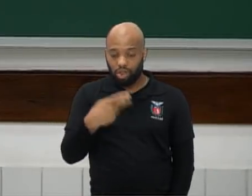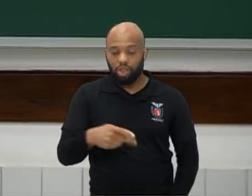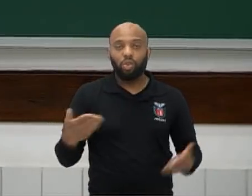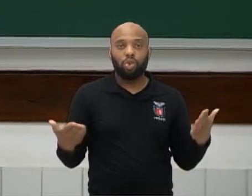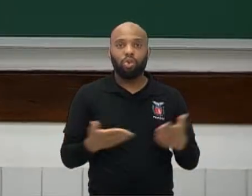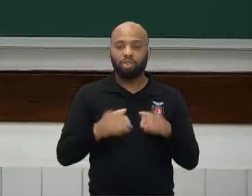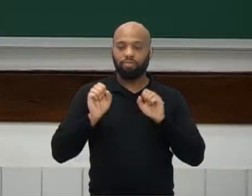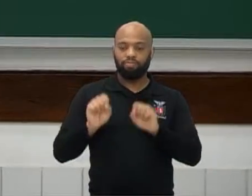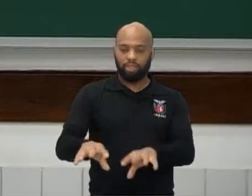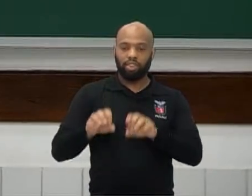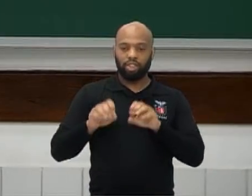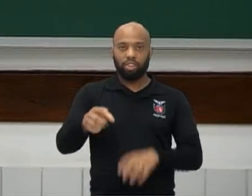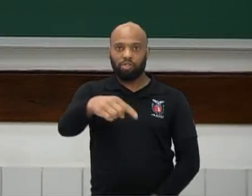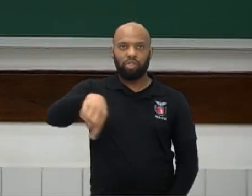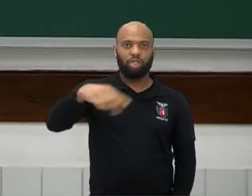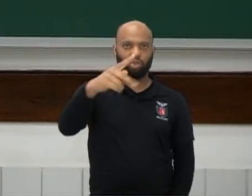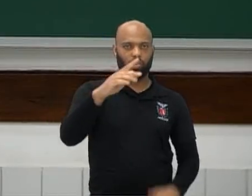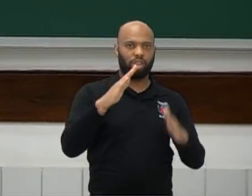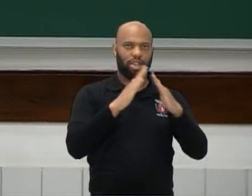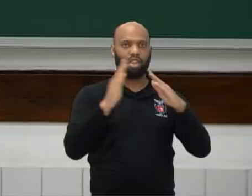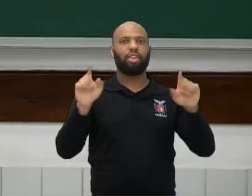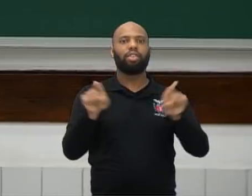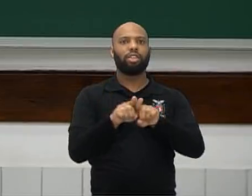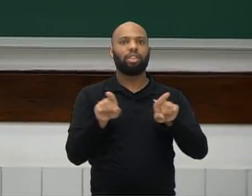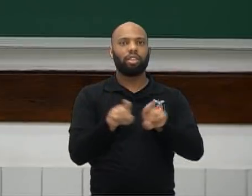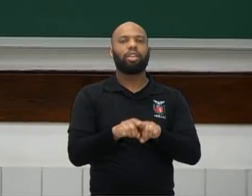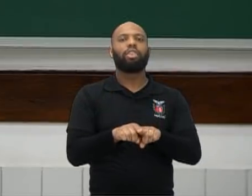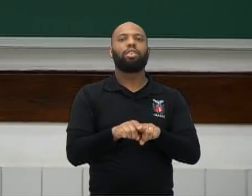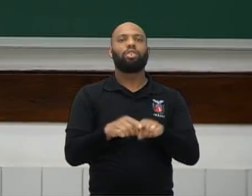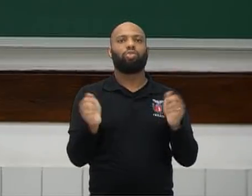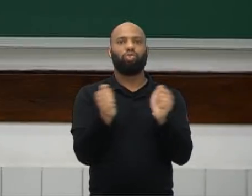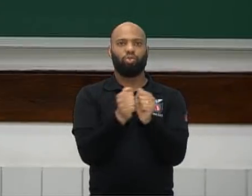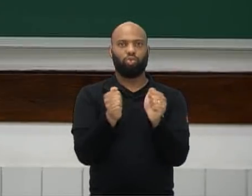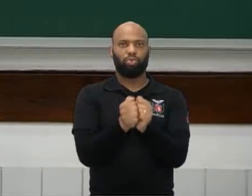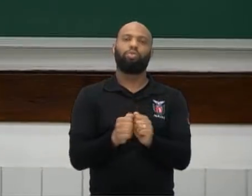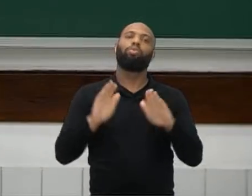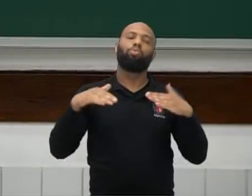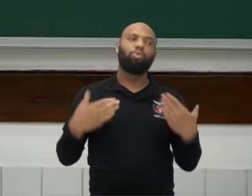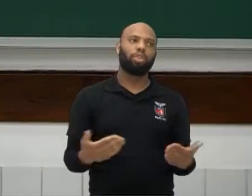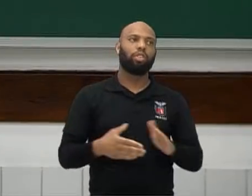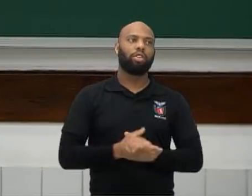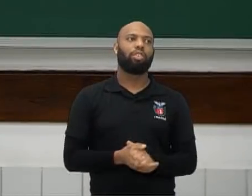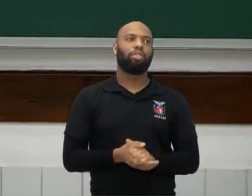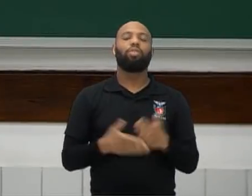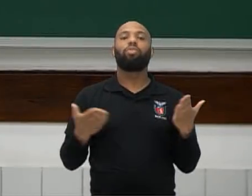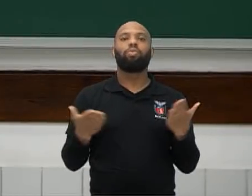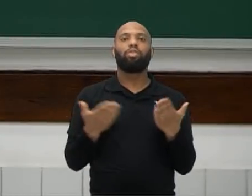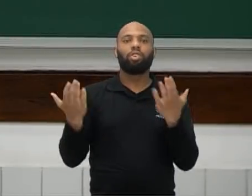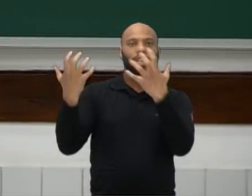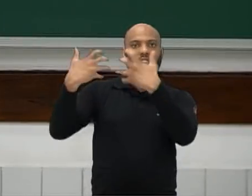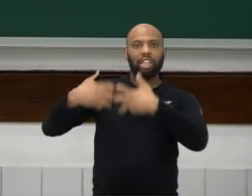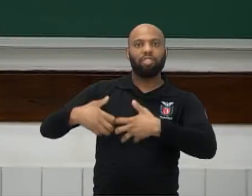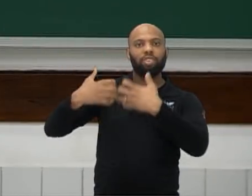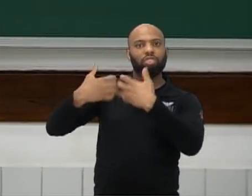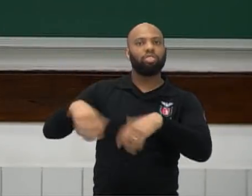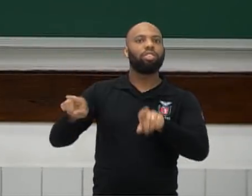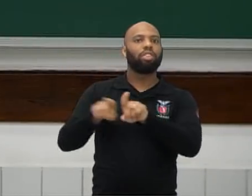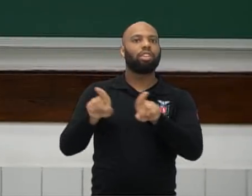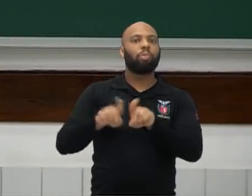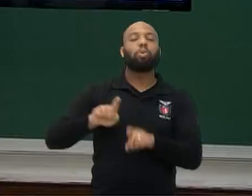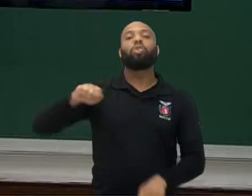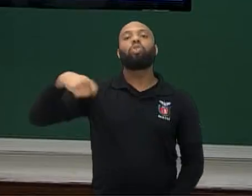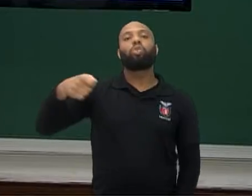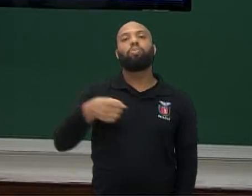vocês, com que vocês estejam aí na casa de vocês, do outro lado da telinha. Então, vamos refletir um pouco sobre